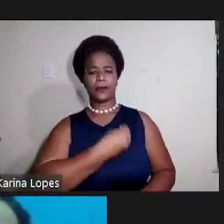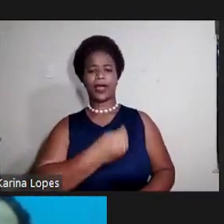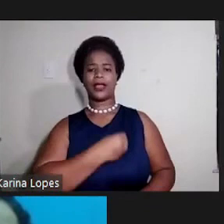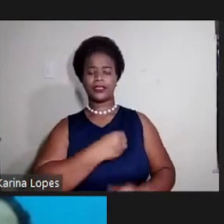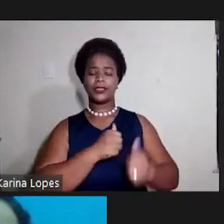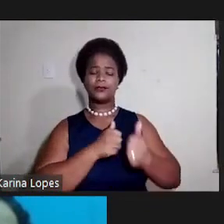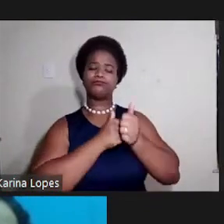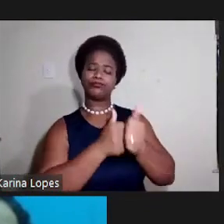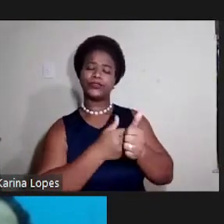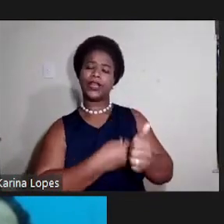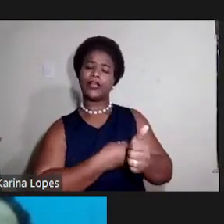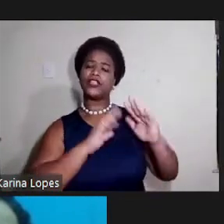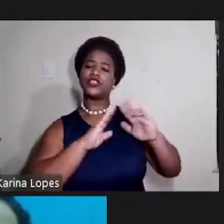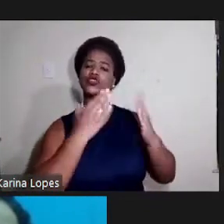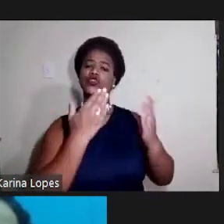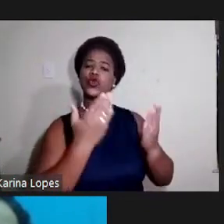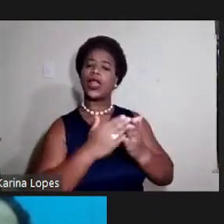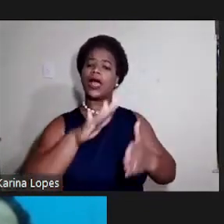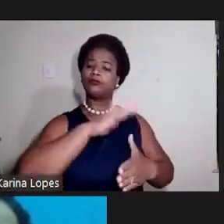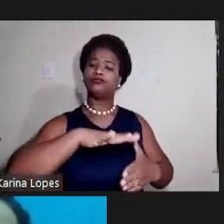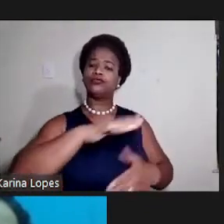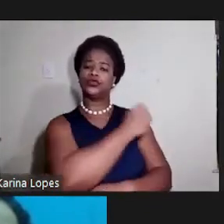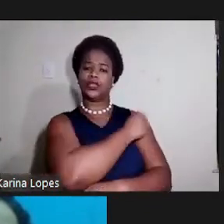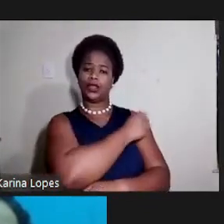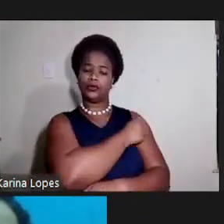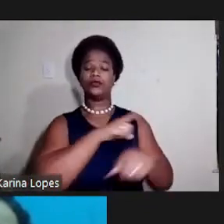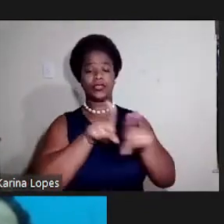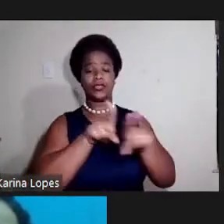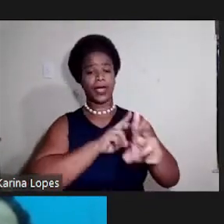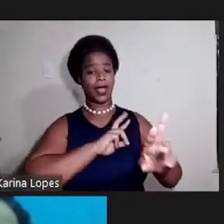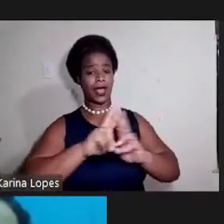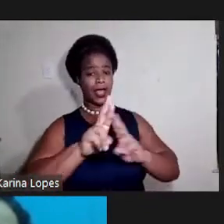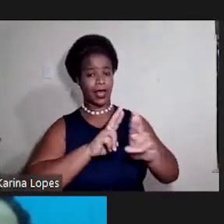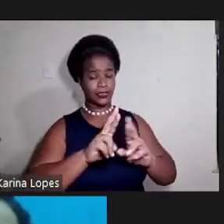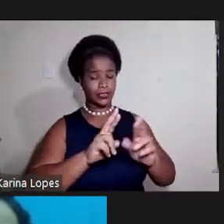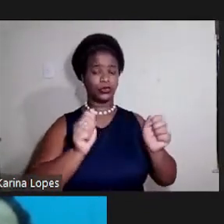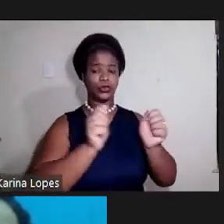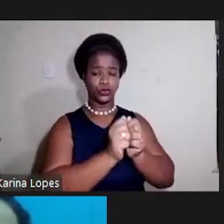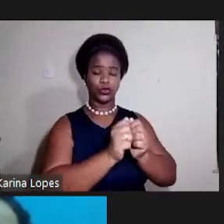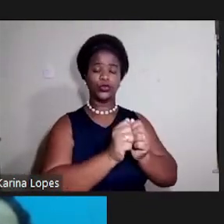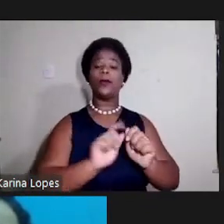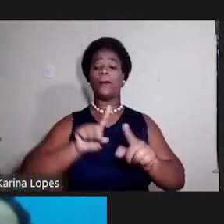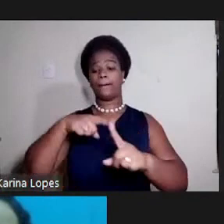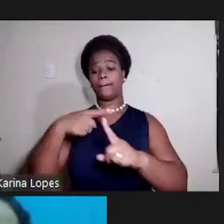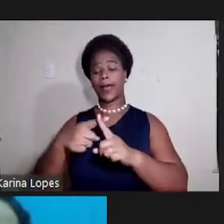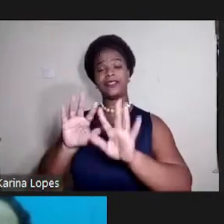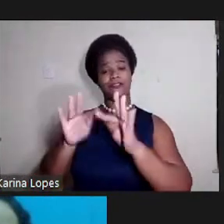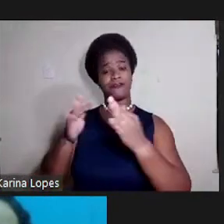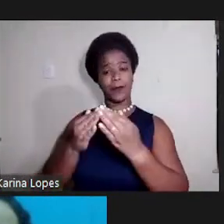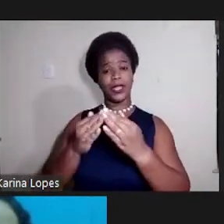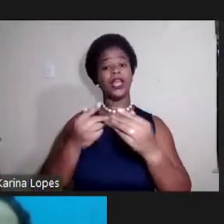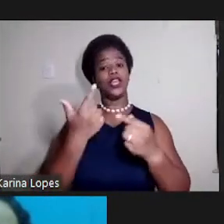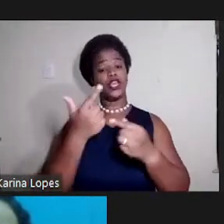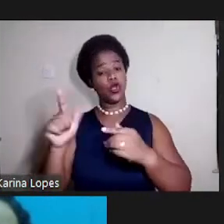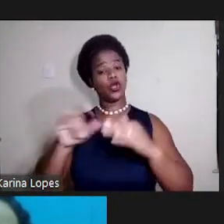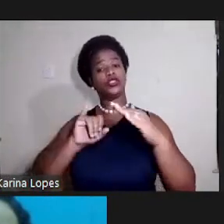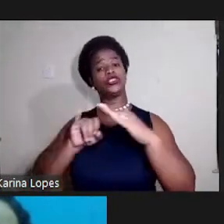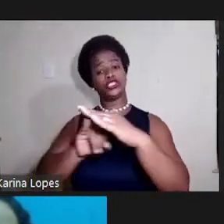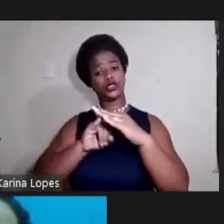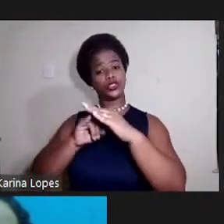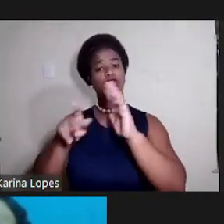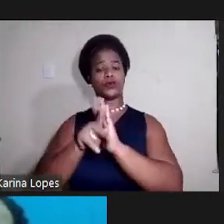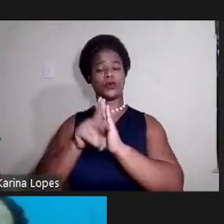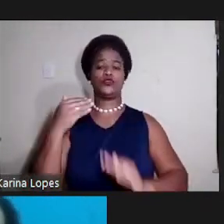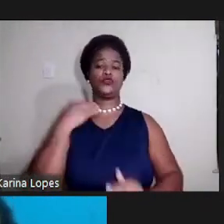buscando relações com instâncias internas, bem como com as famílias e outros órgãos do município de Juiz de Fora. Desde o início da pandemia